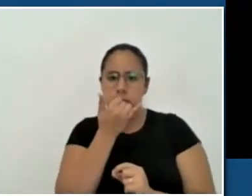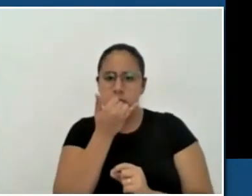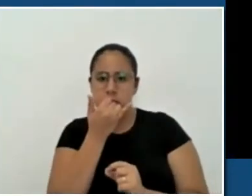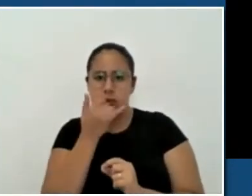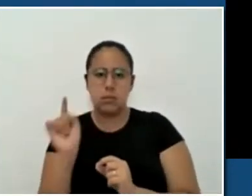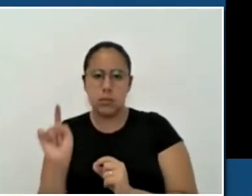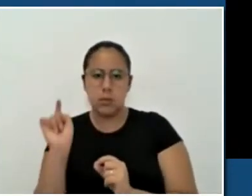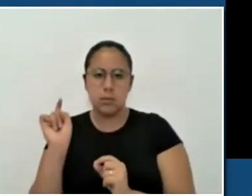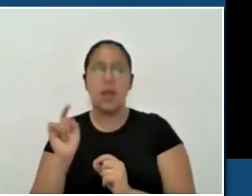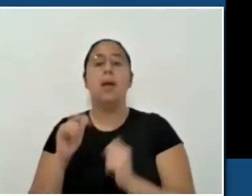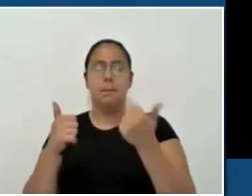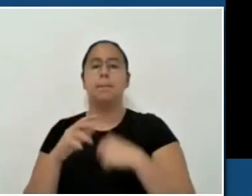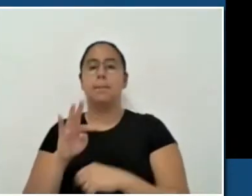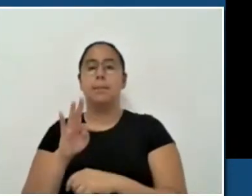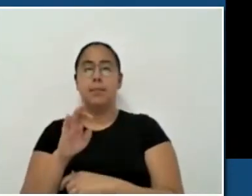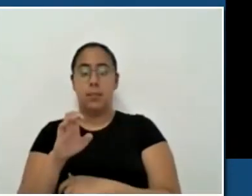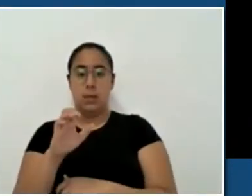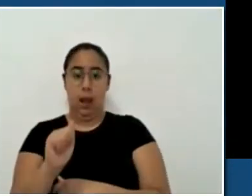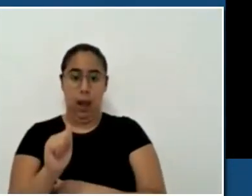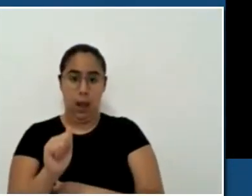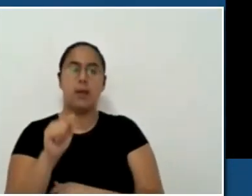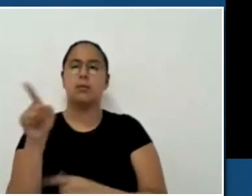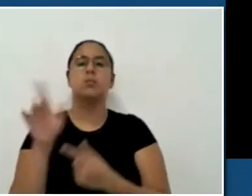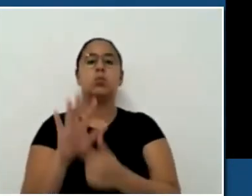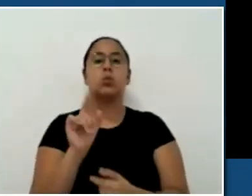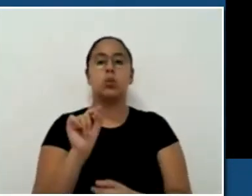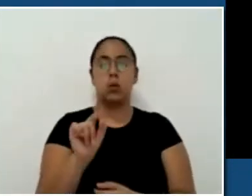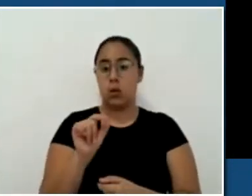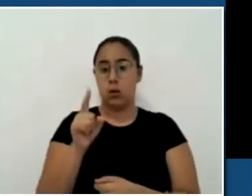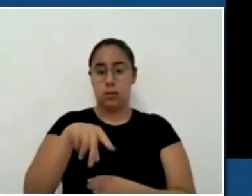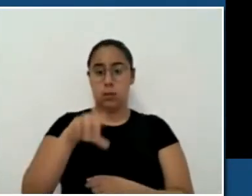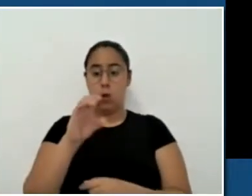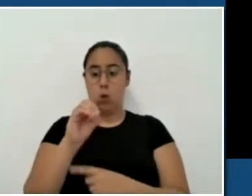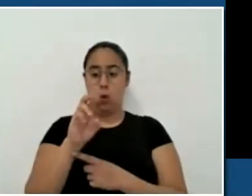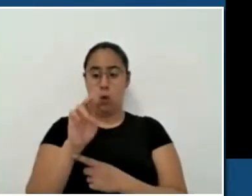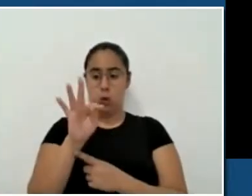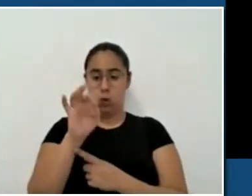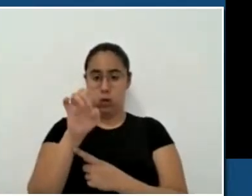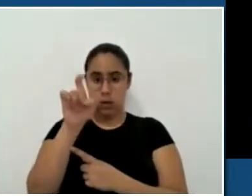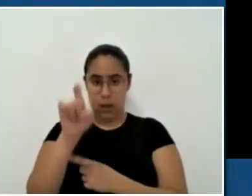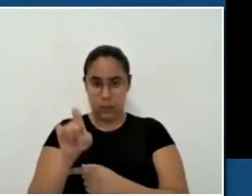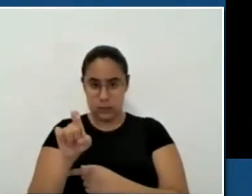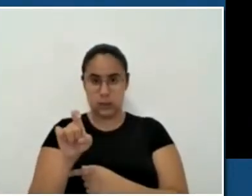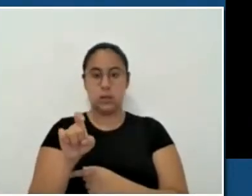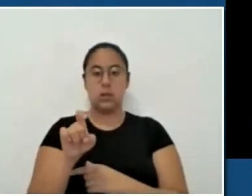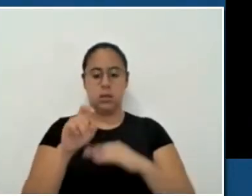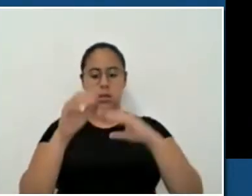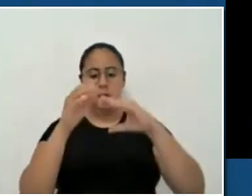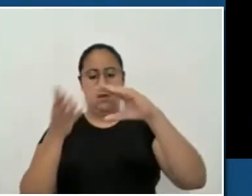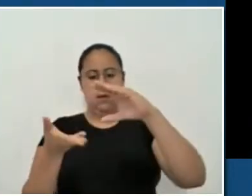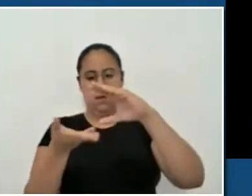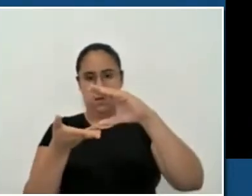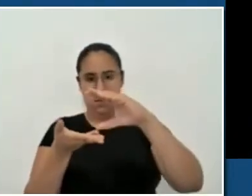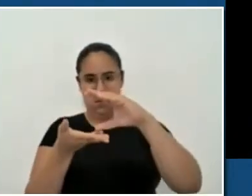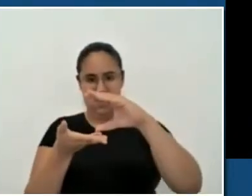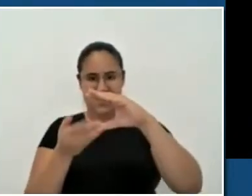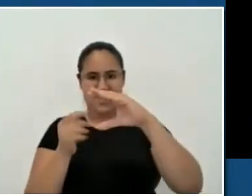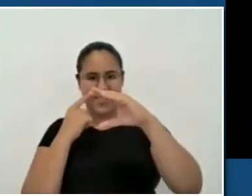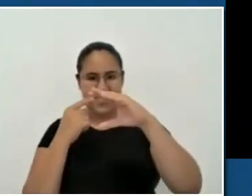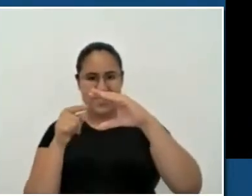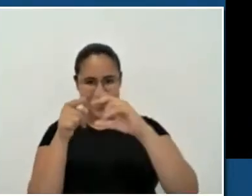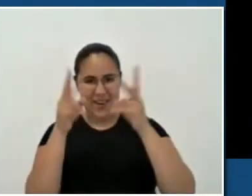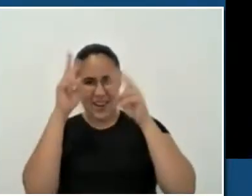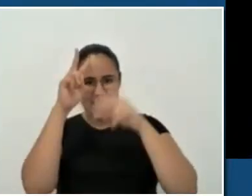no TEA mostraram superativação do córtex frontal inferior esquerdo e direito. Aqui é o córtex frontal. Lembra, aquele aqui era o temporal,